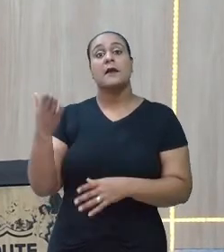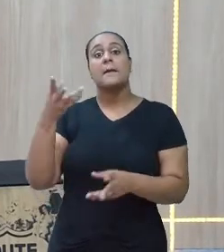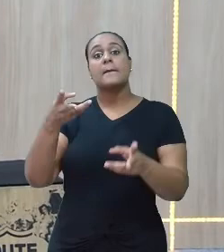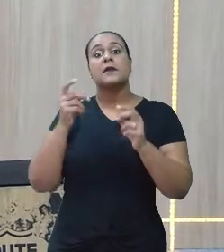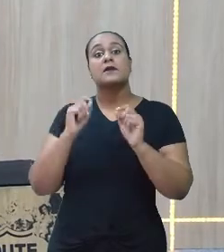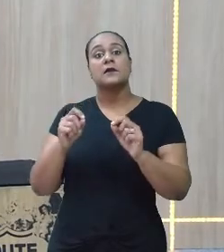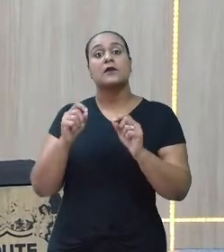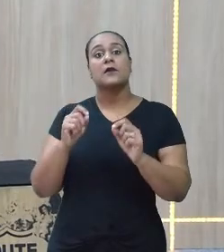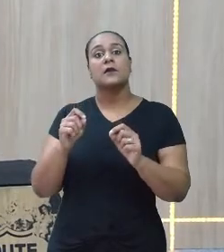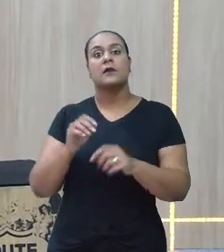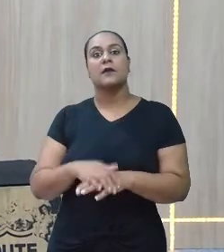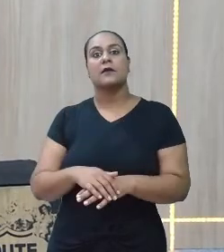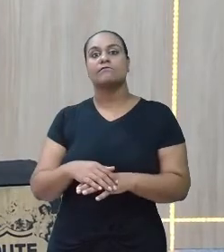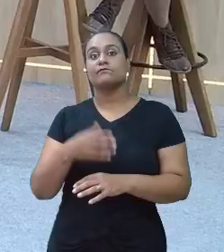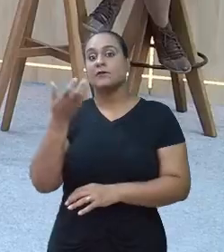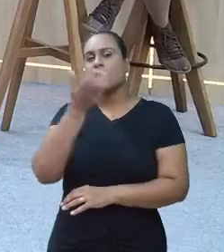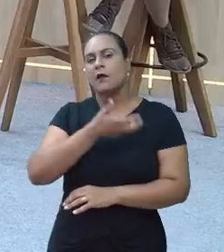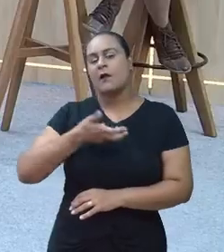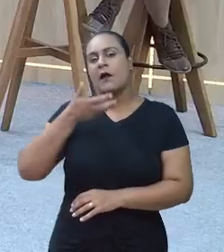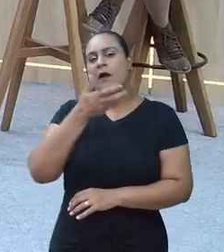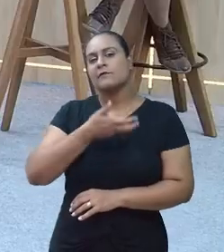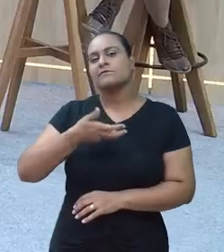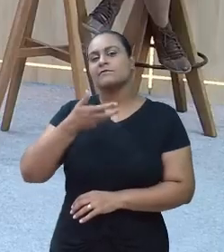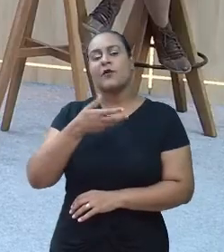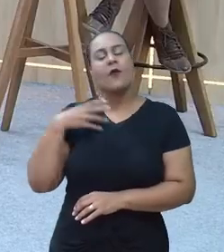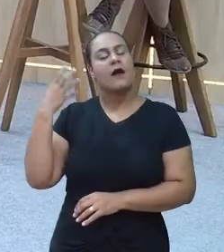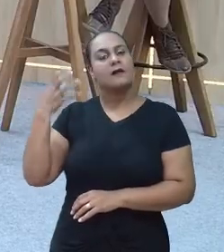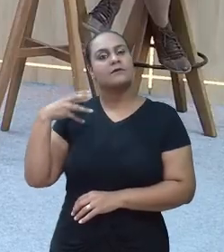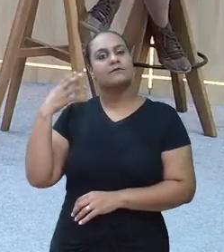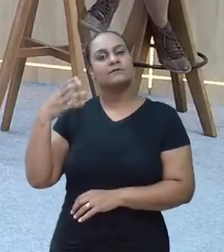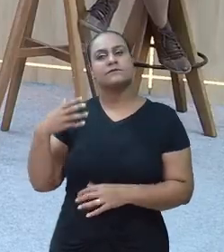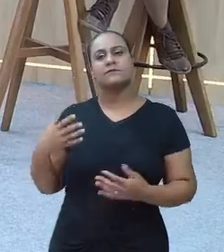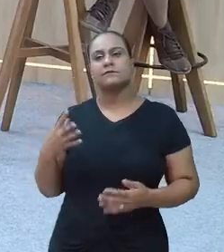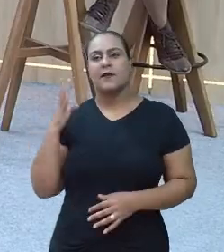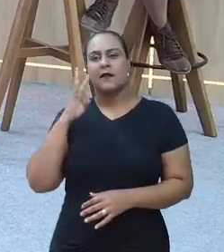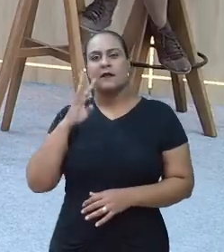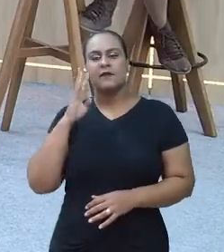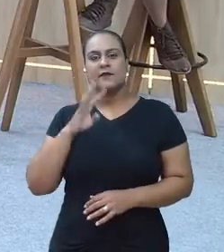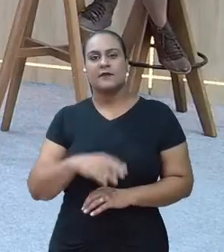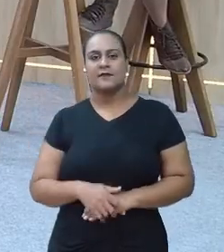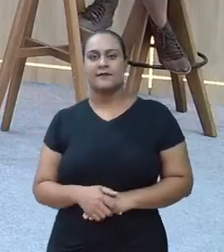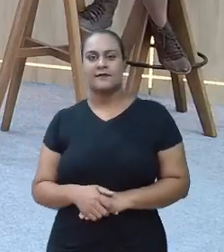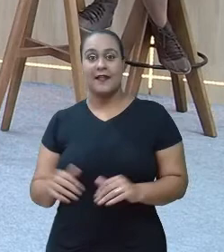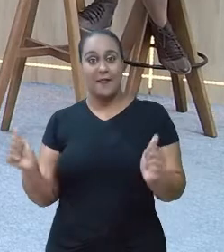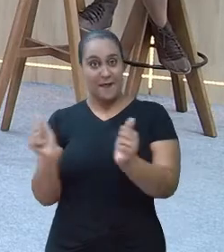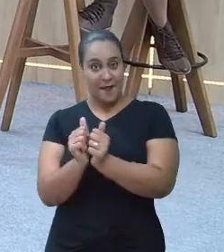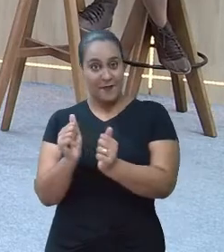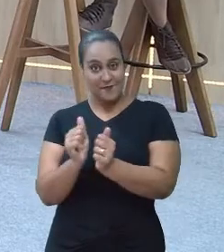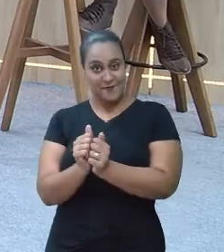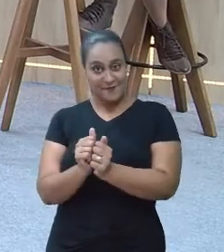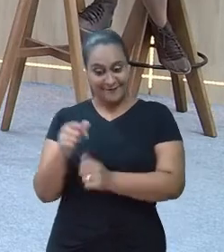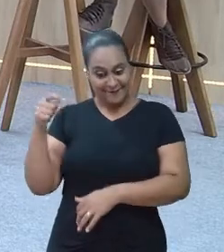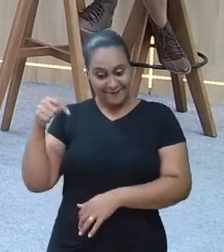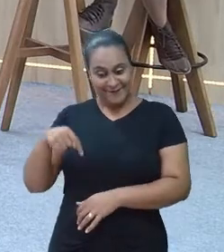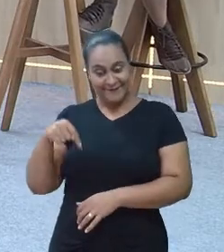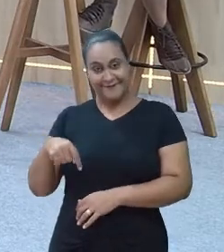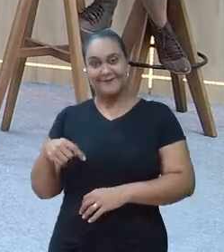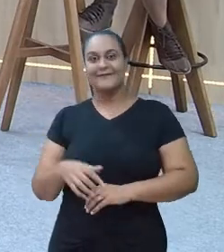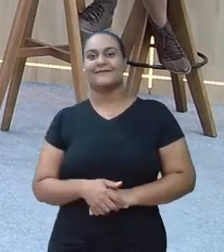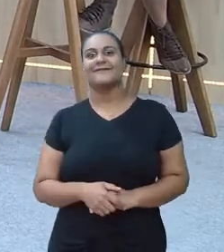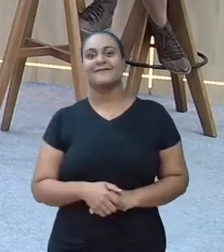uma cançãozinha linda, maravilhosa. Acompanha comigo aqui na tela. Olha só, olha aqui, ó. Tá junto comigo aqui, ó. Vê